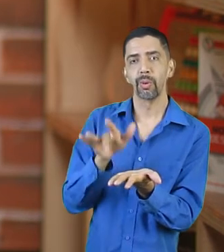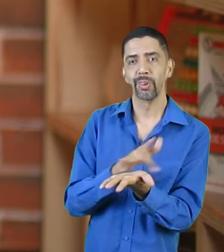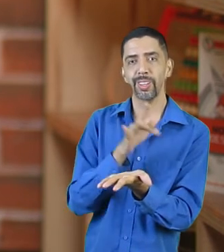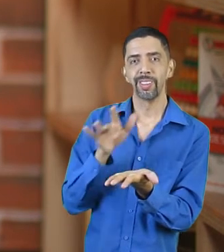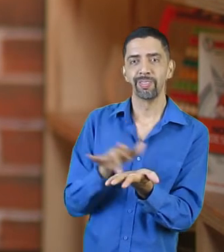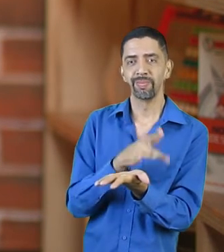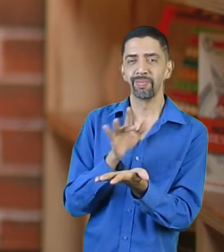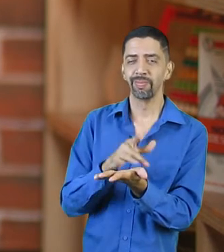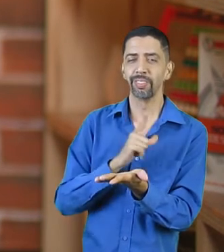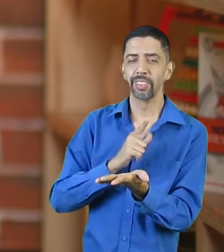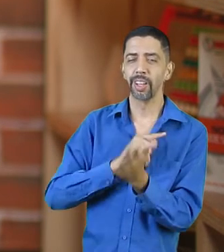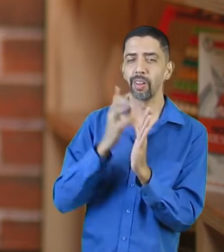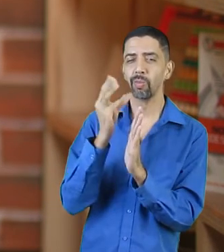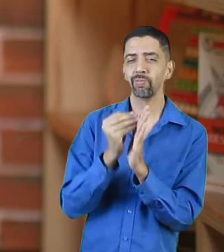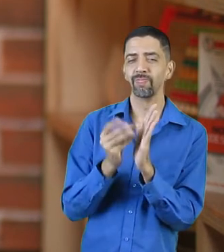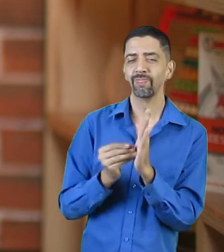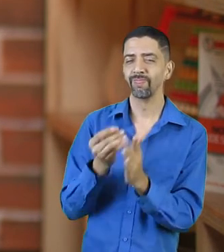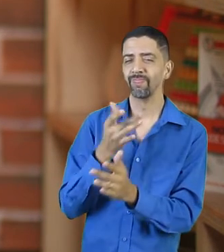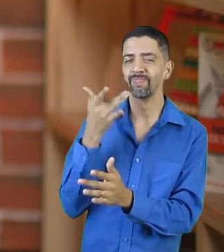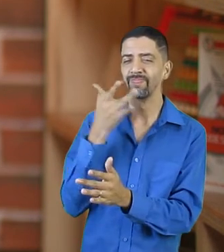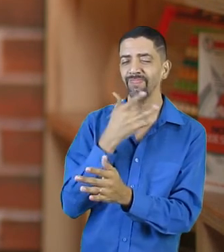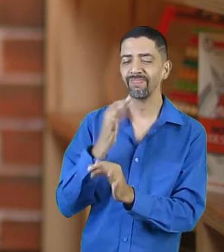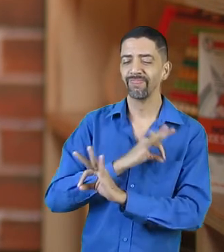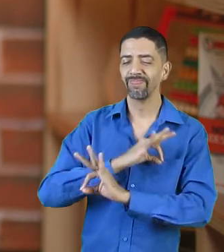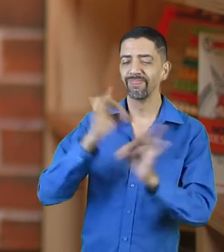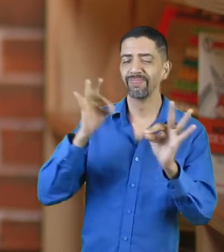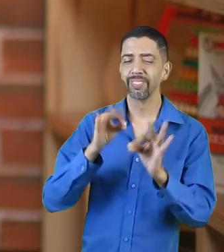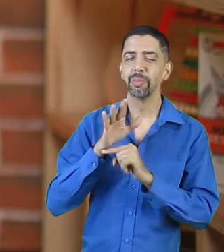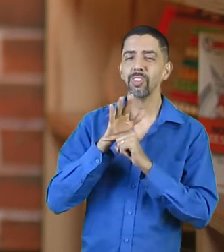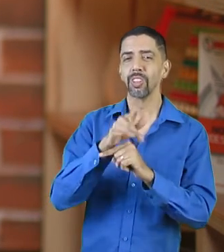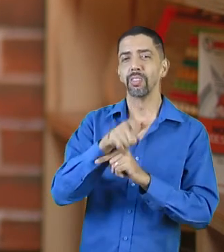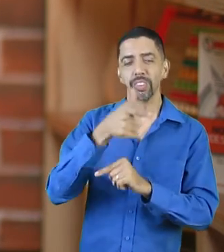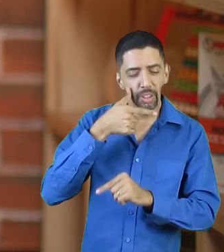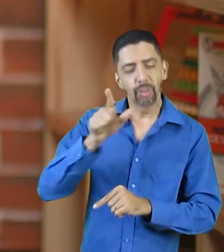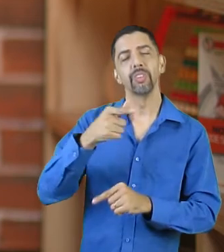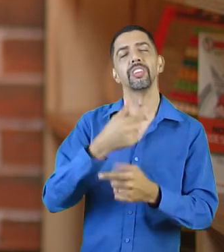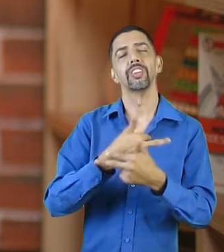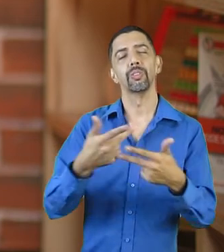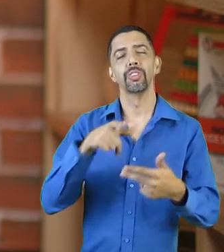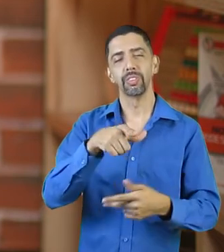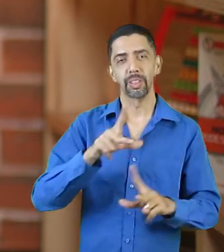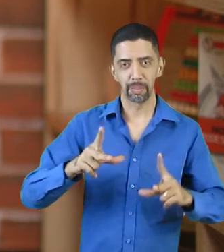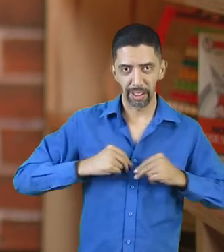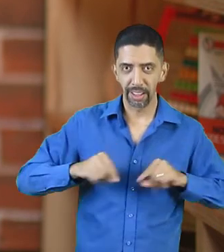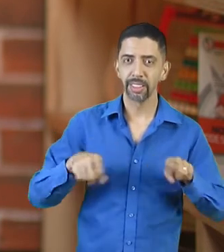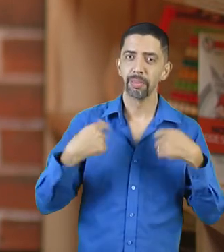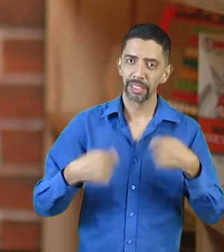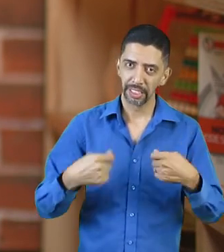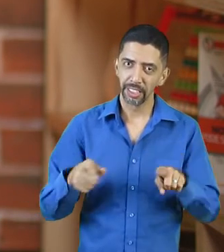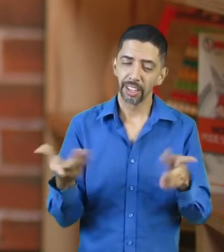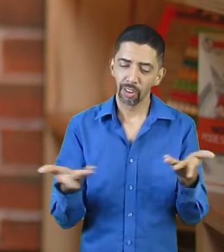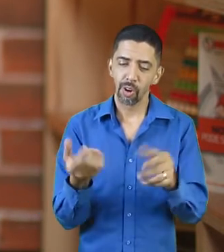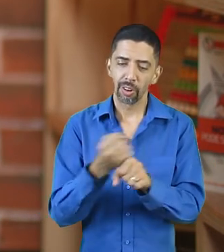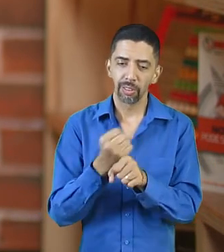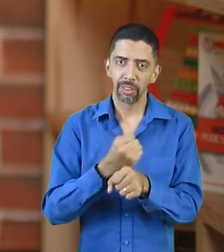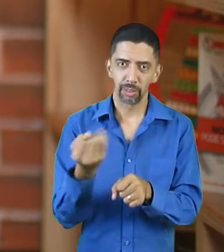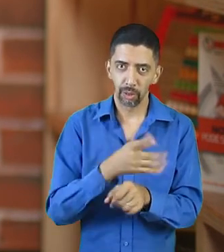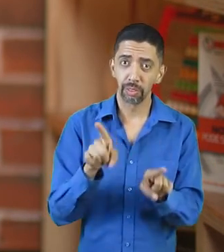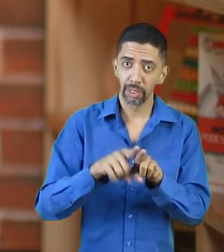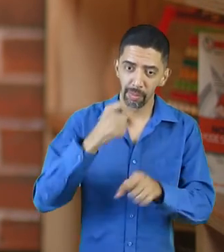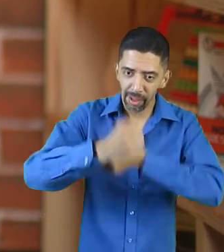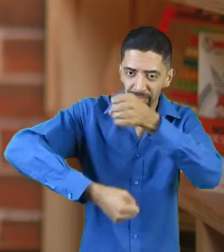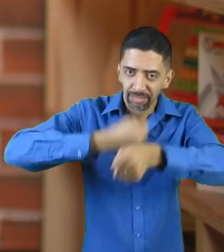muitas informações para te ajudar a conquistar tudo que você merece e precisa nesse ano